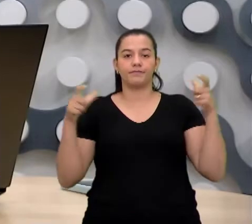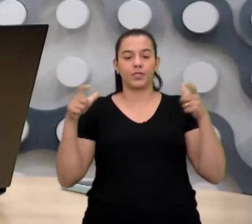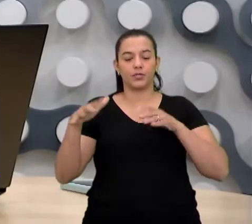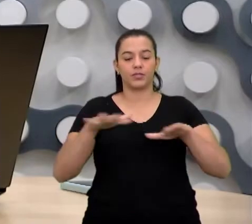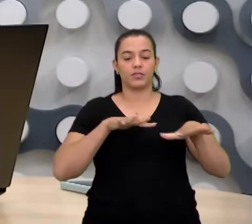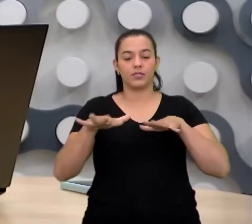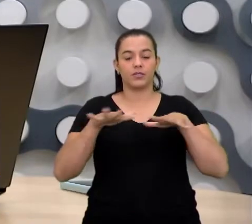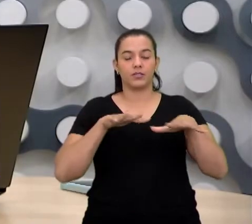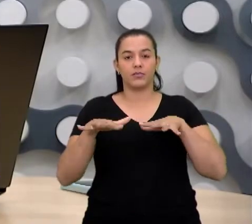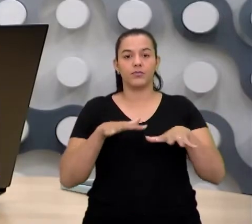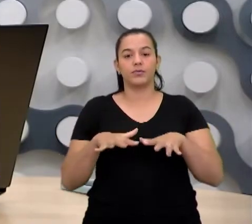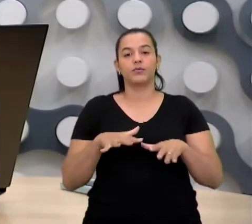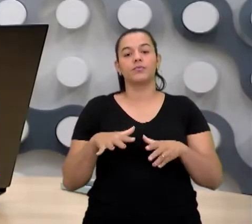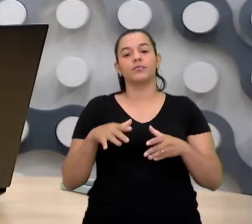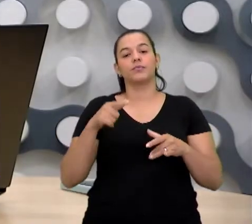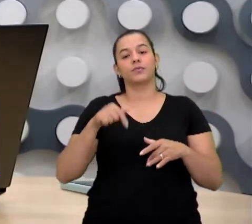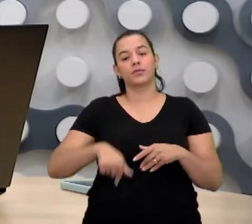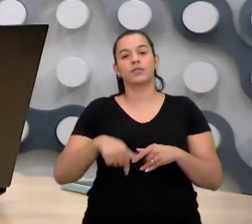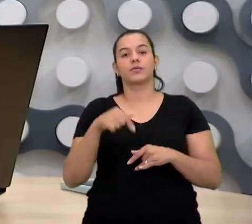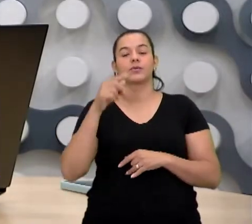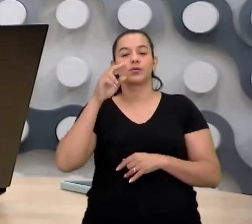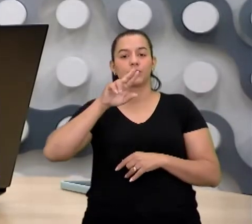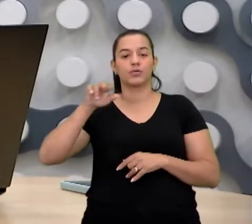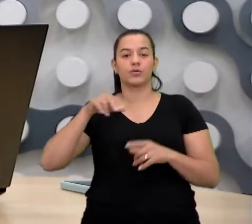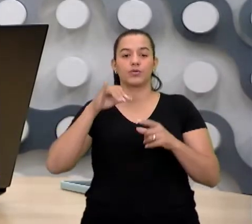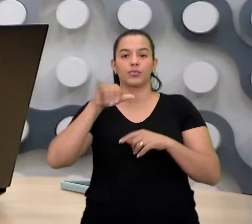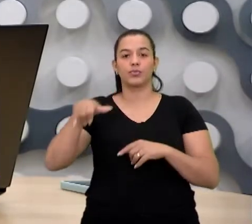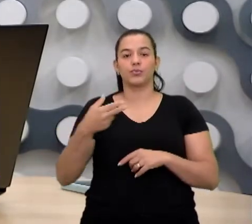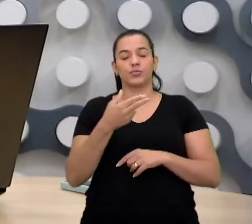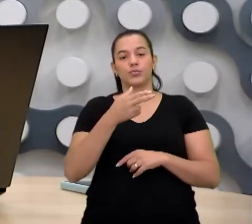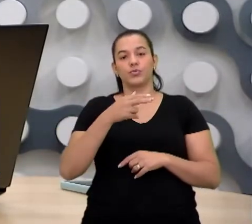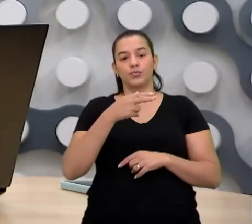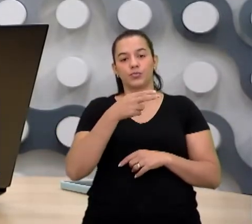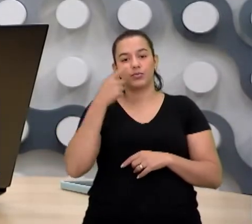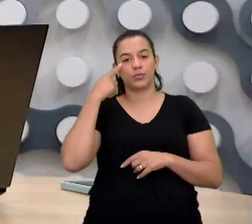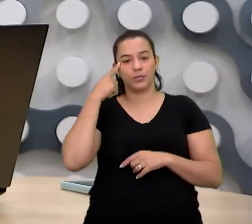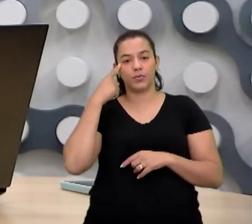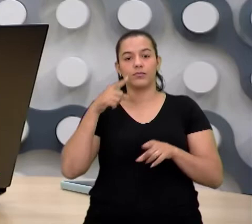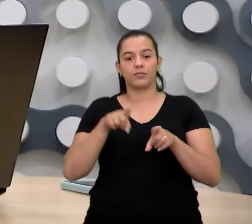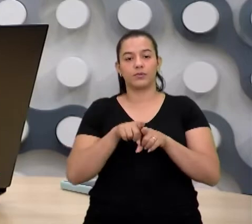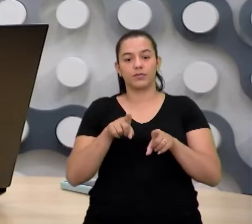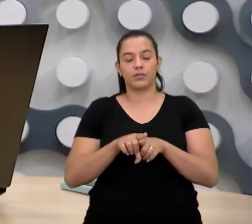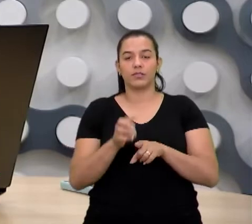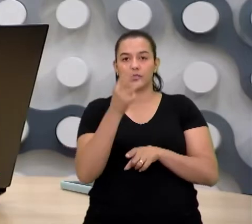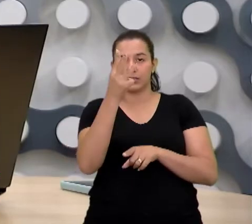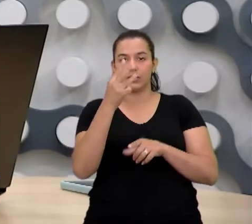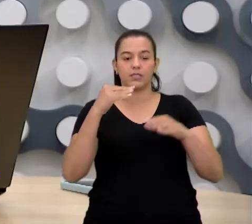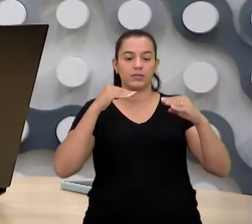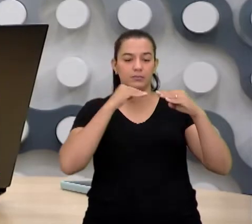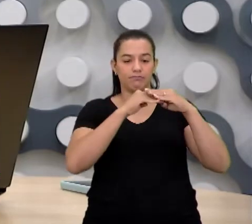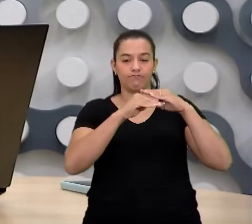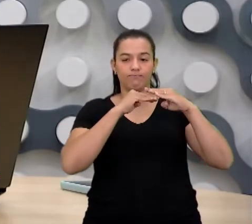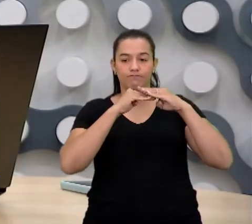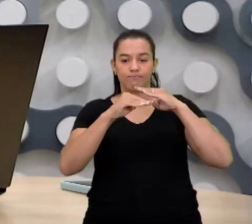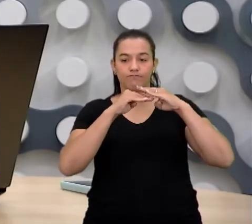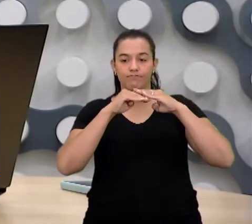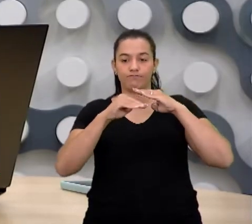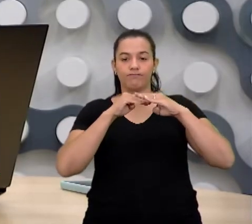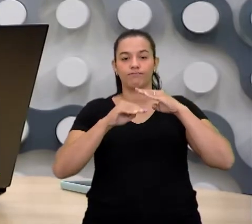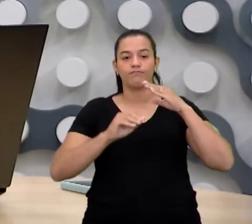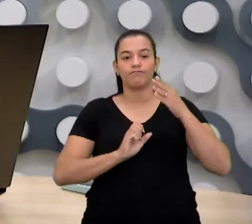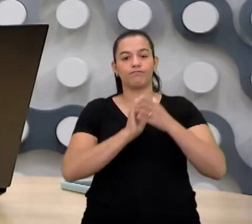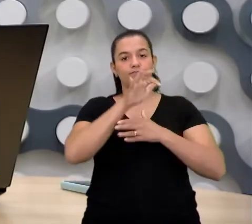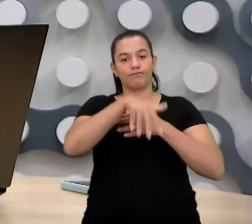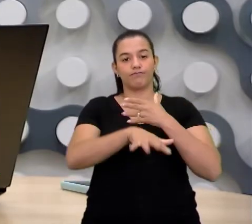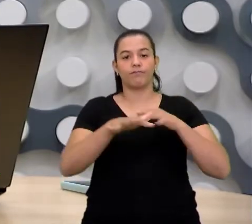tremores de terra. Vale lembrar o Japão. O Japão aí tem encontro de 3 placas tectônicas, né? Então tem um intenso vulcanismo. Tremores de